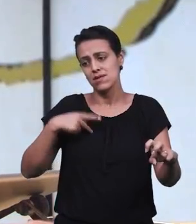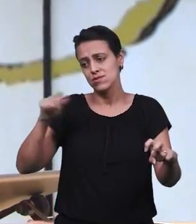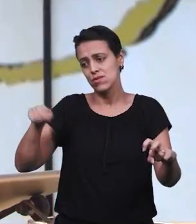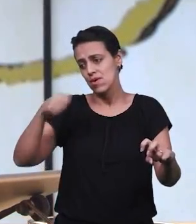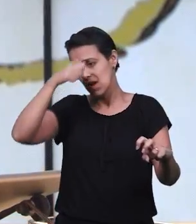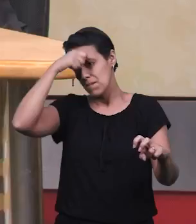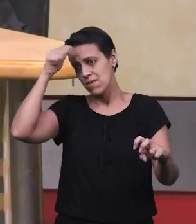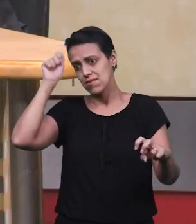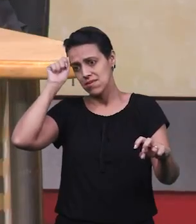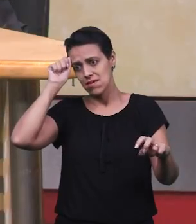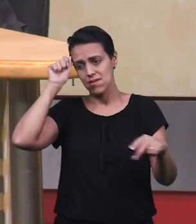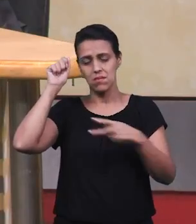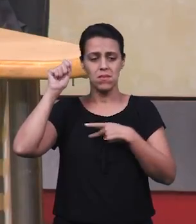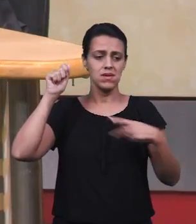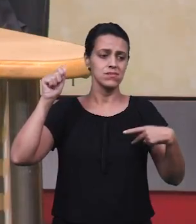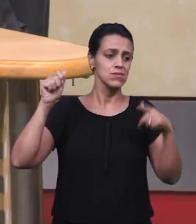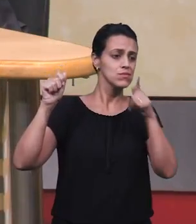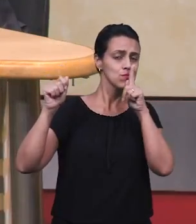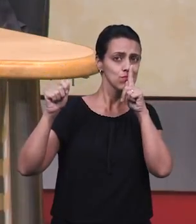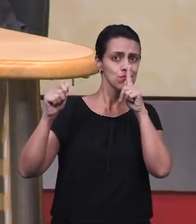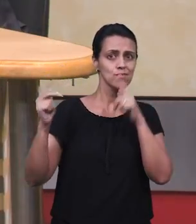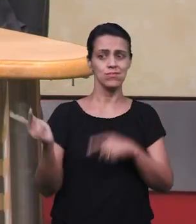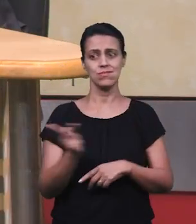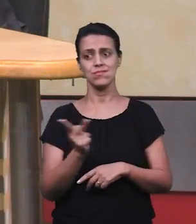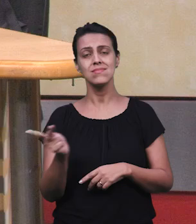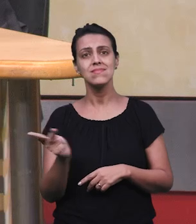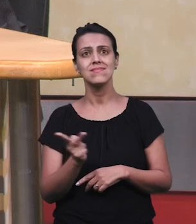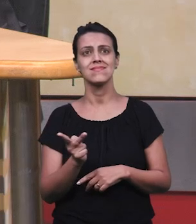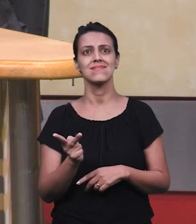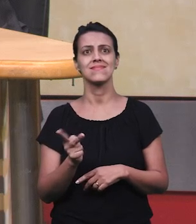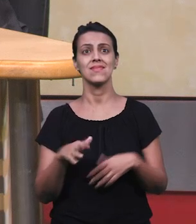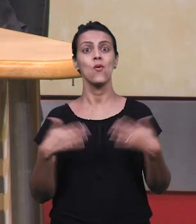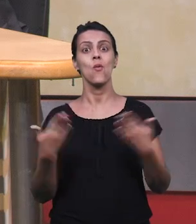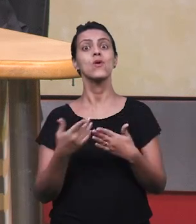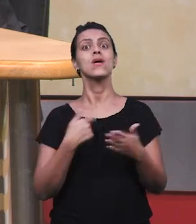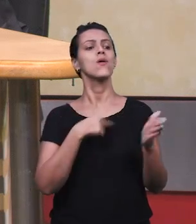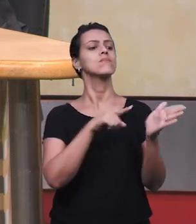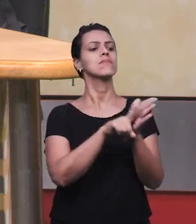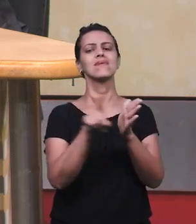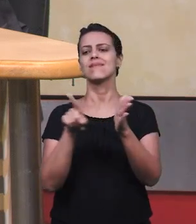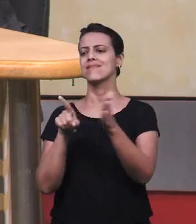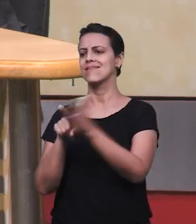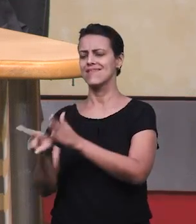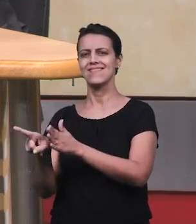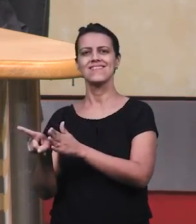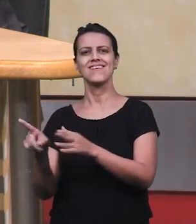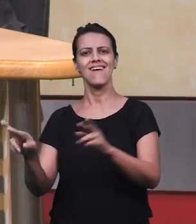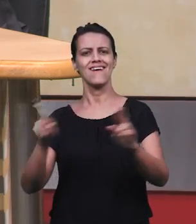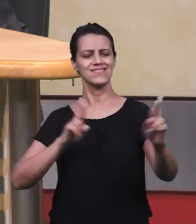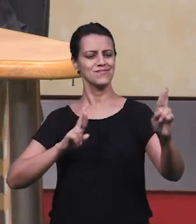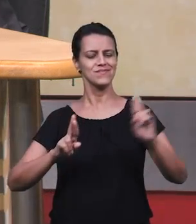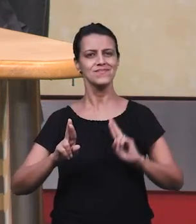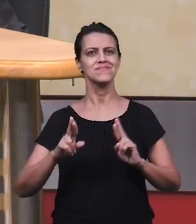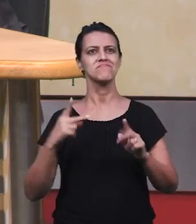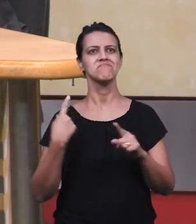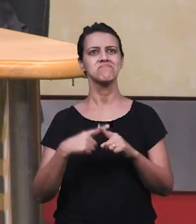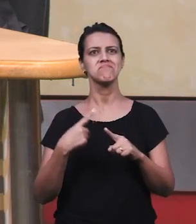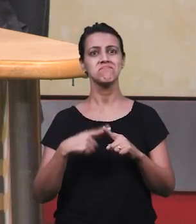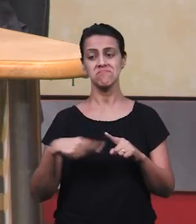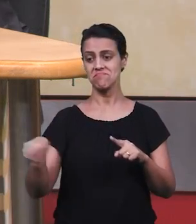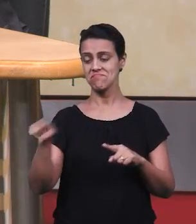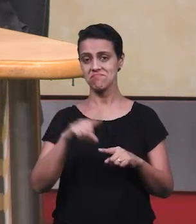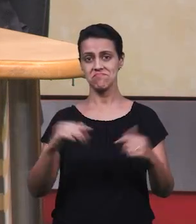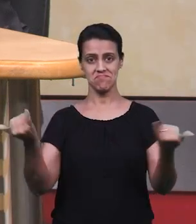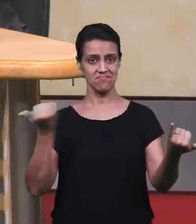pastor Gilson Souza. Então, hoje aqui eu vou inverter com o Amadeu e eu que vou fazer as perguntas, eles vão responder, porque eles vão trazer